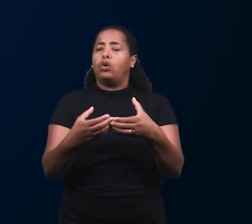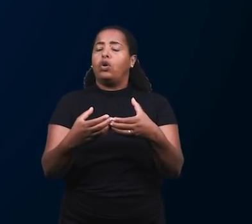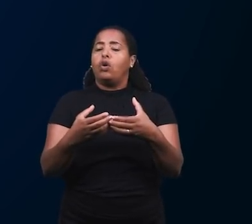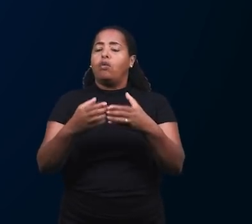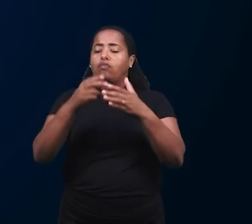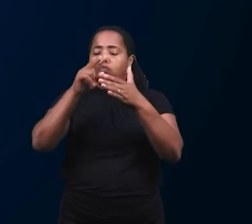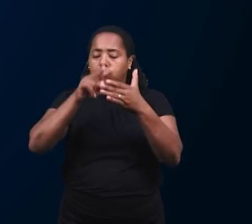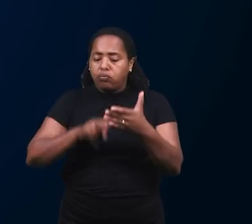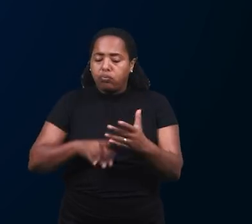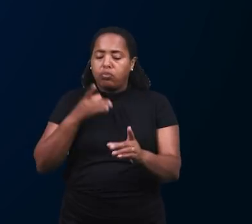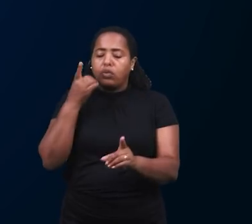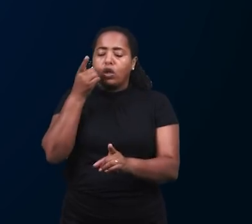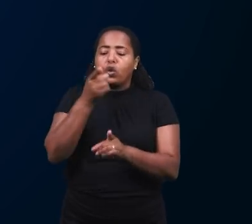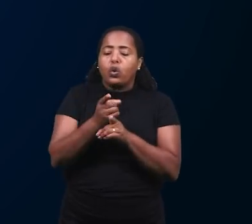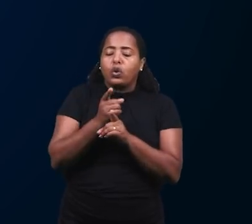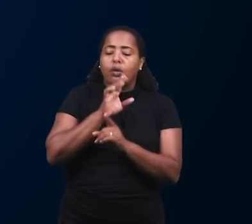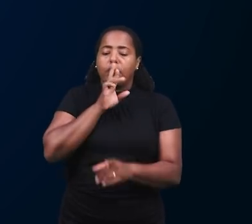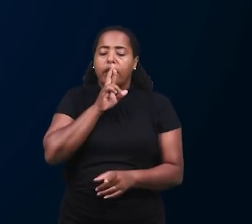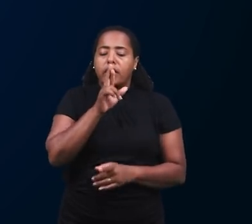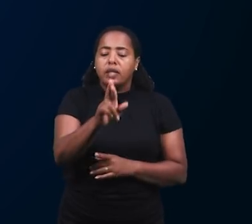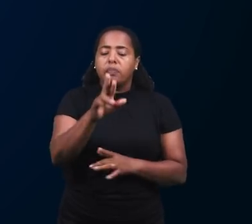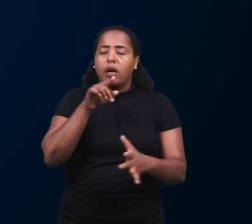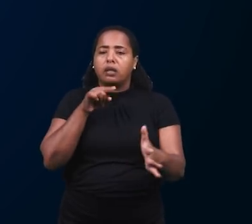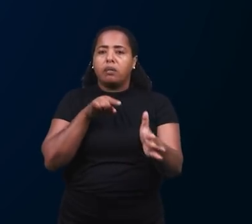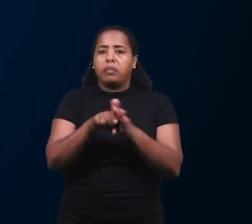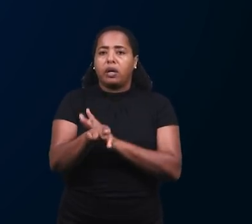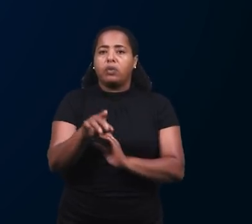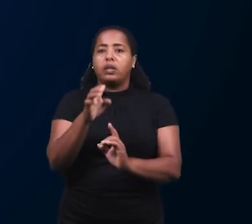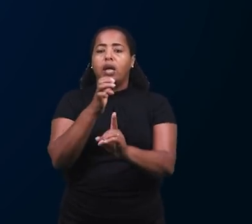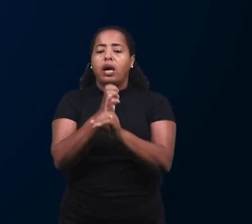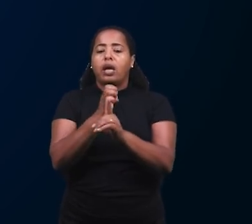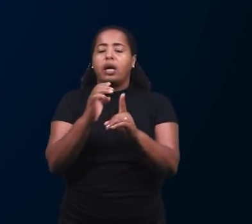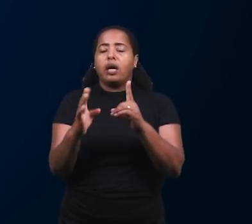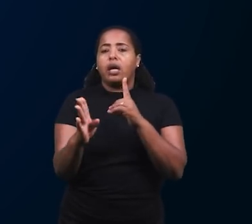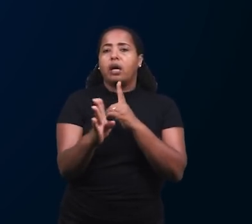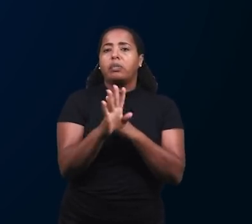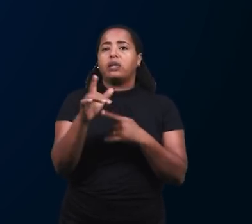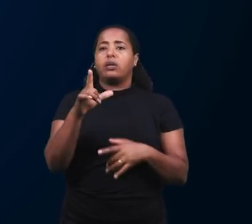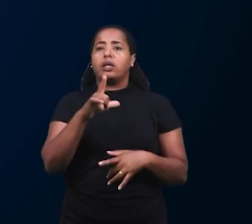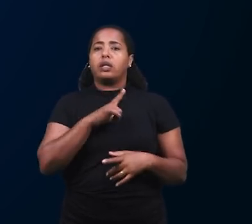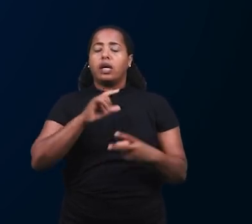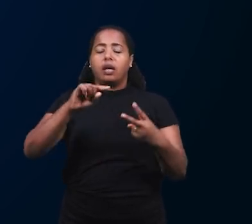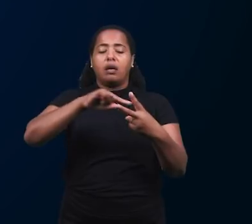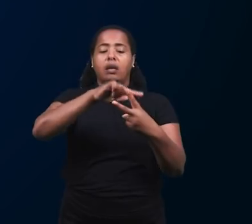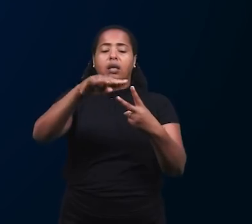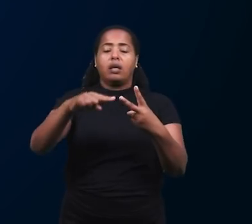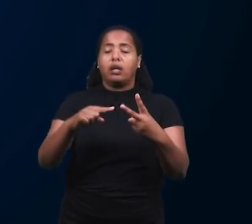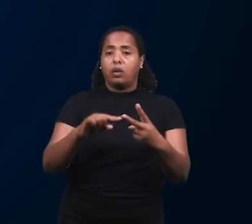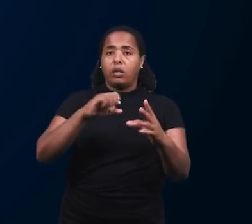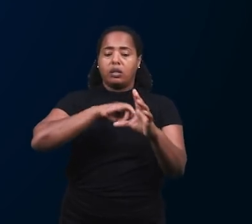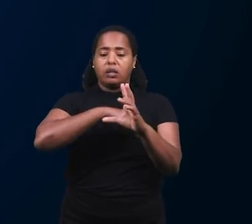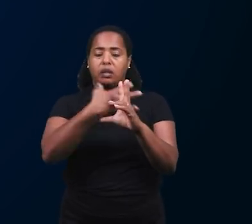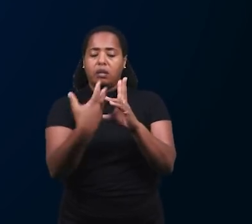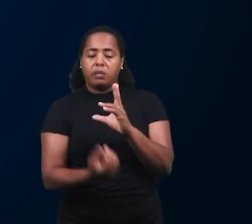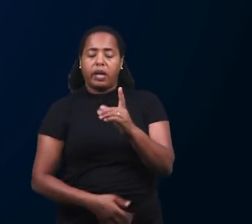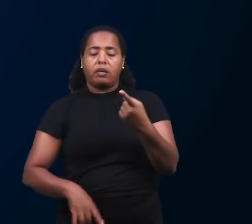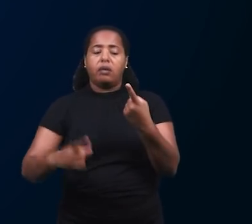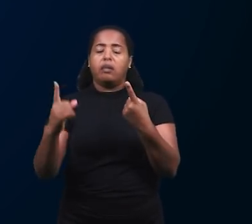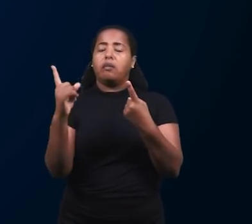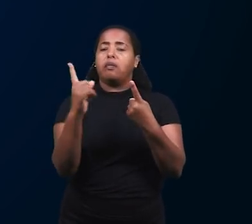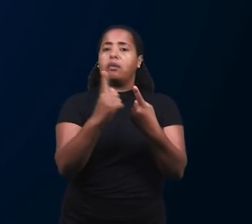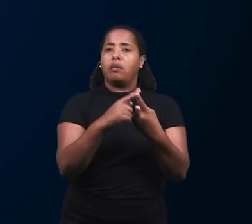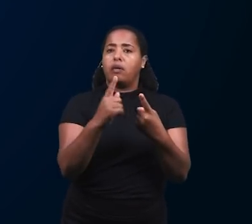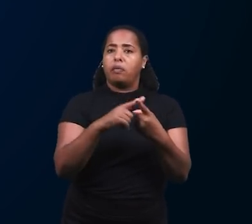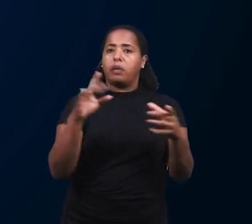em conjunto encontramos as respostas para as perguntas e a escola bíblica tem servido para